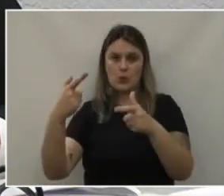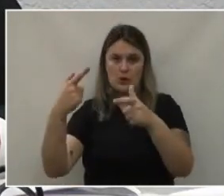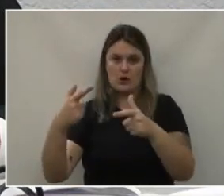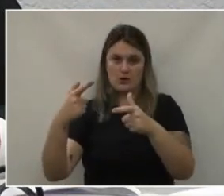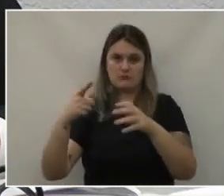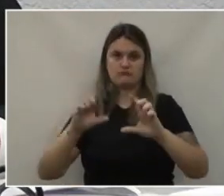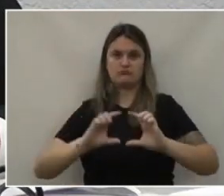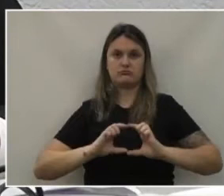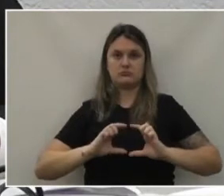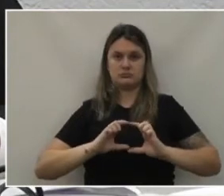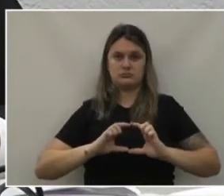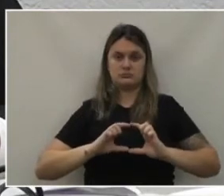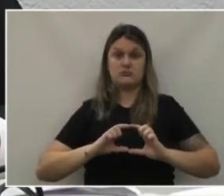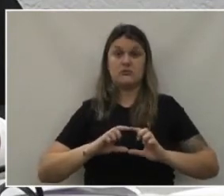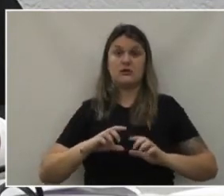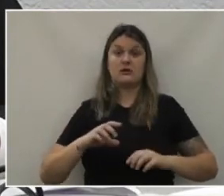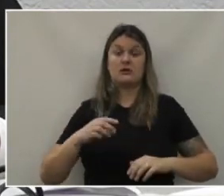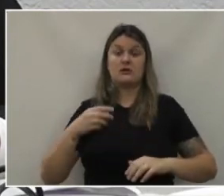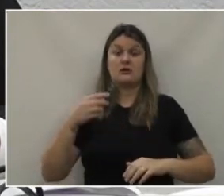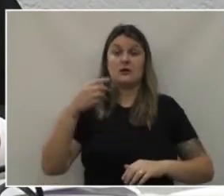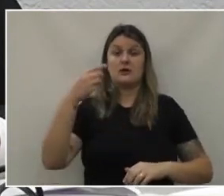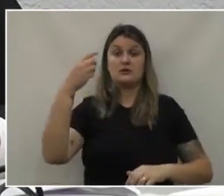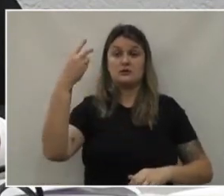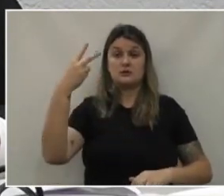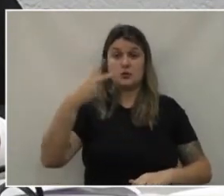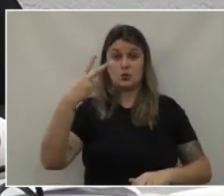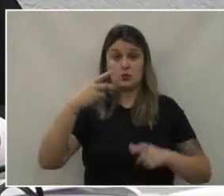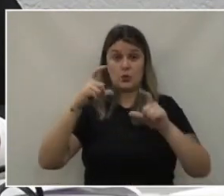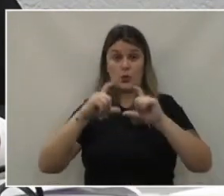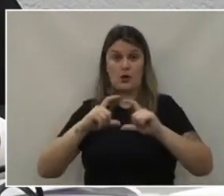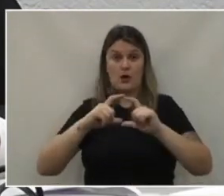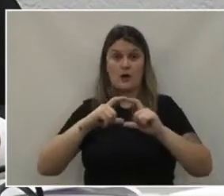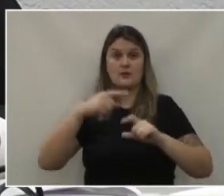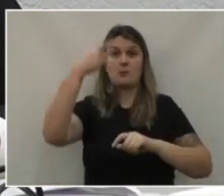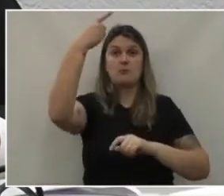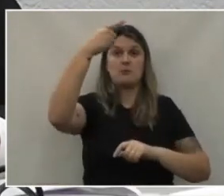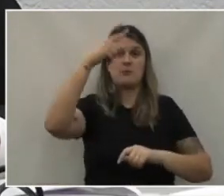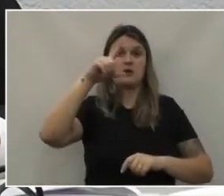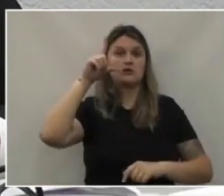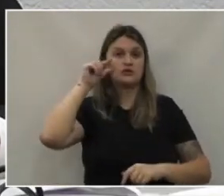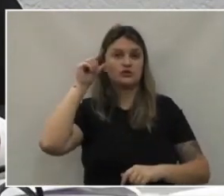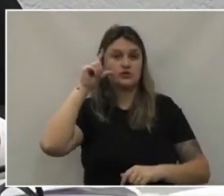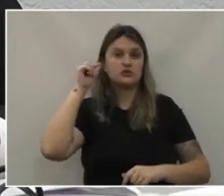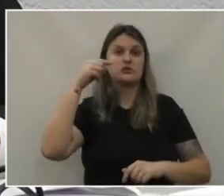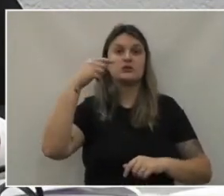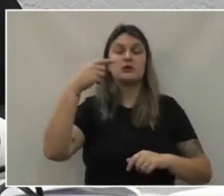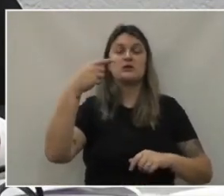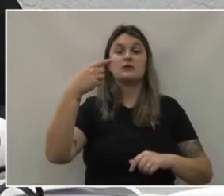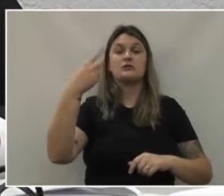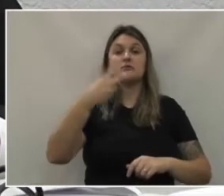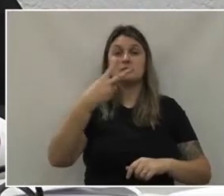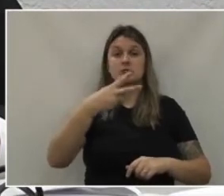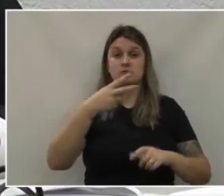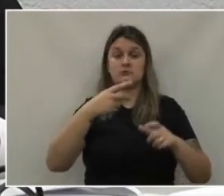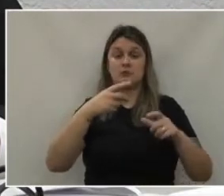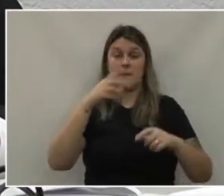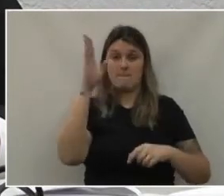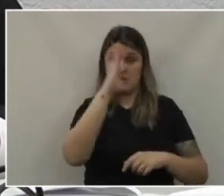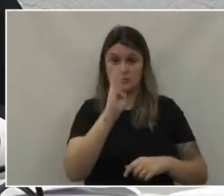quadro de medalhas, ficando atrás apenas da China e à frente de fortes nomes, como Estados